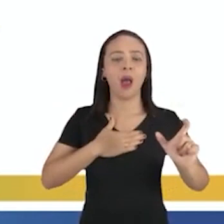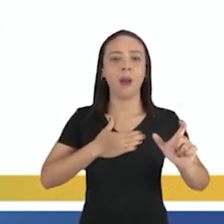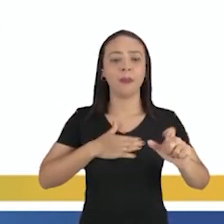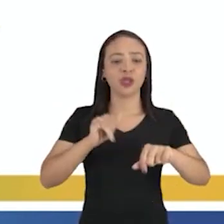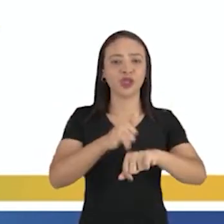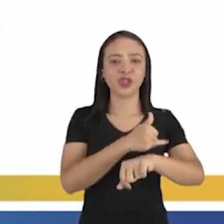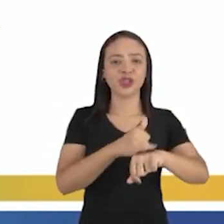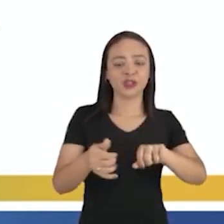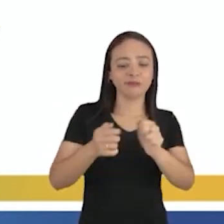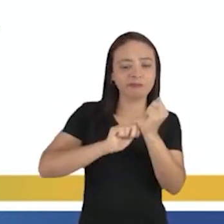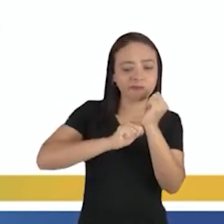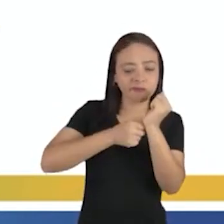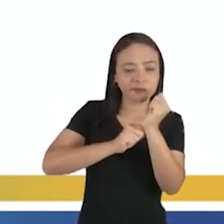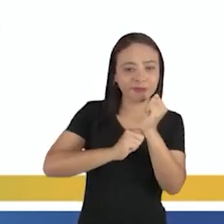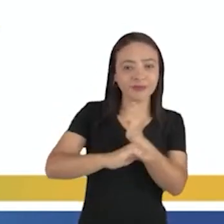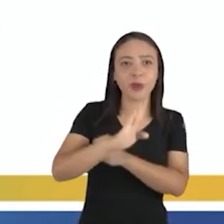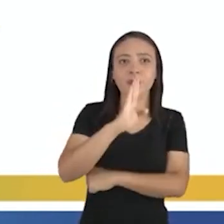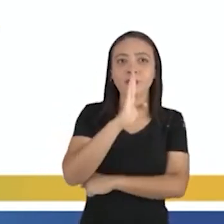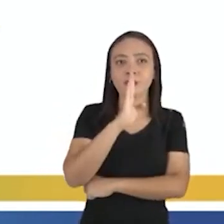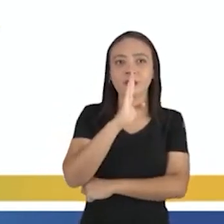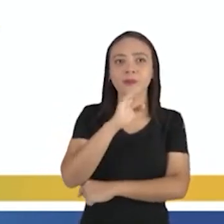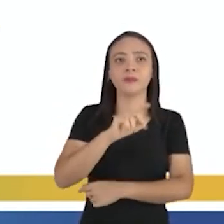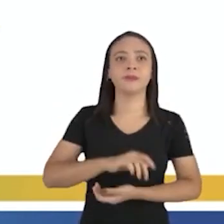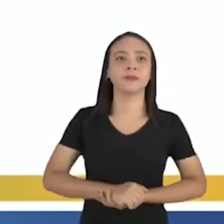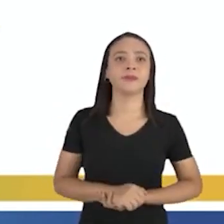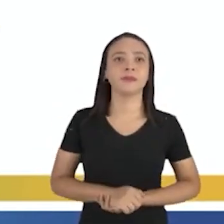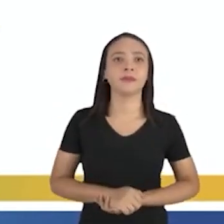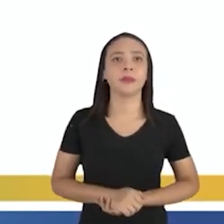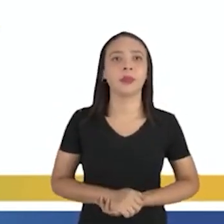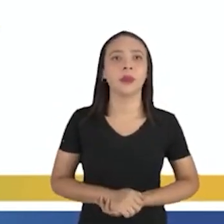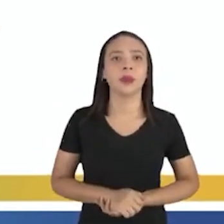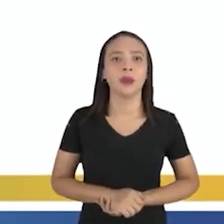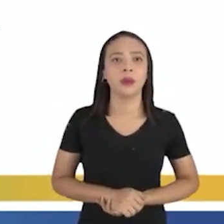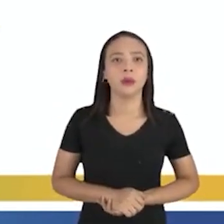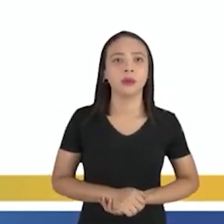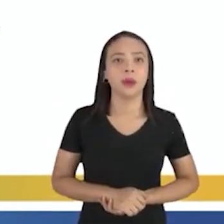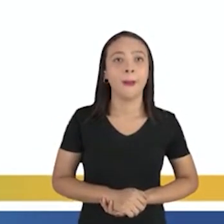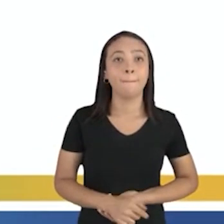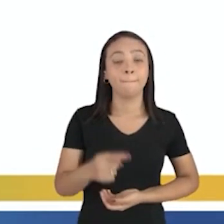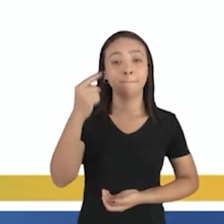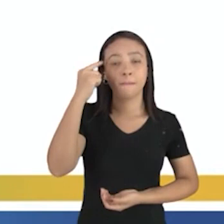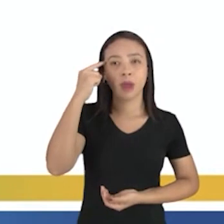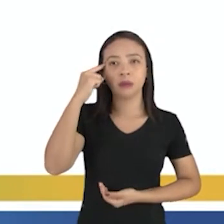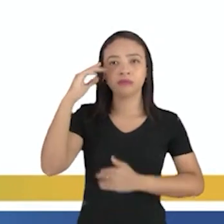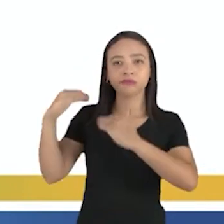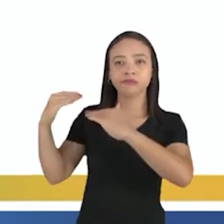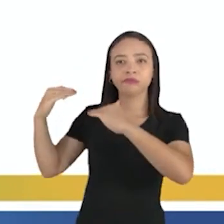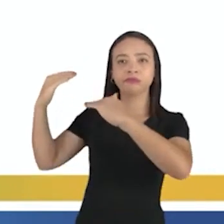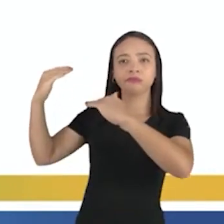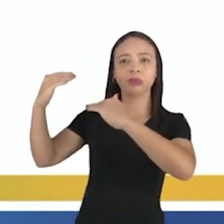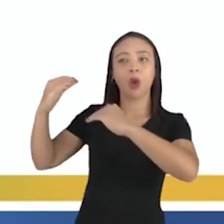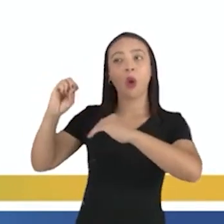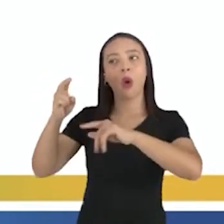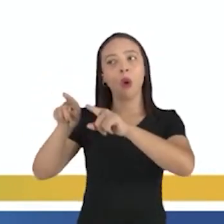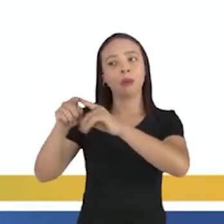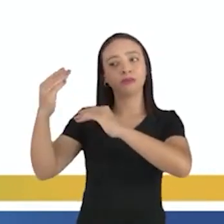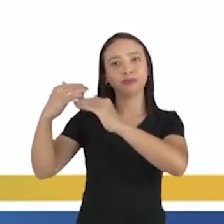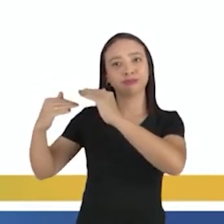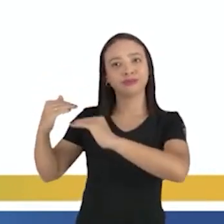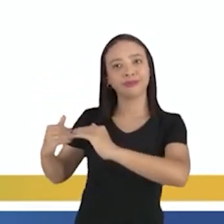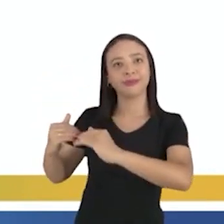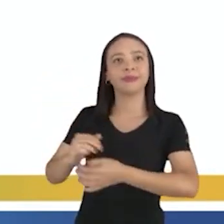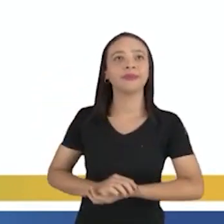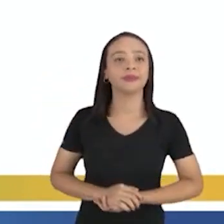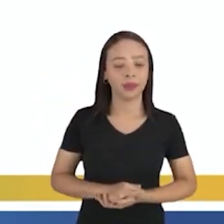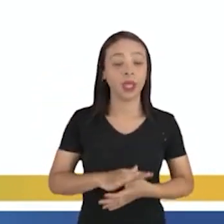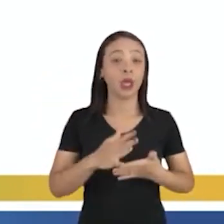mais secreto de calar. Lia Luft. Pensar é transgredir. Os textos